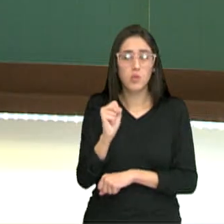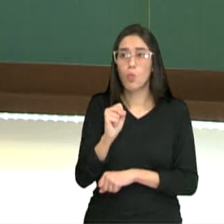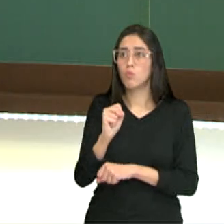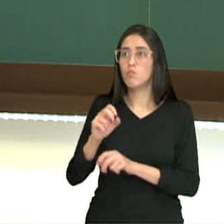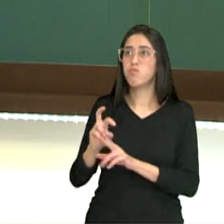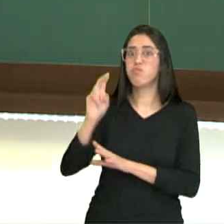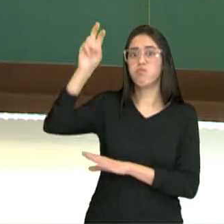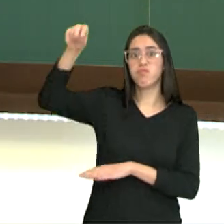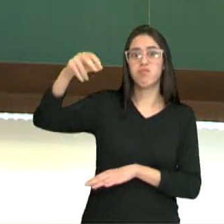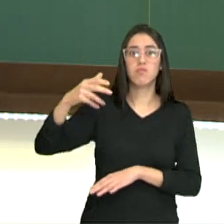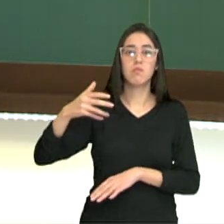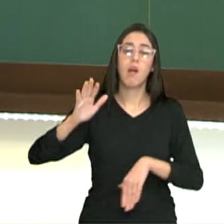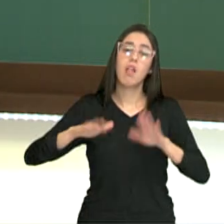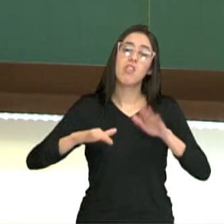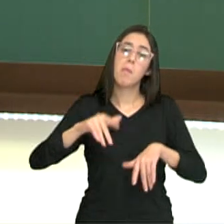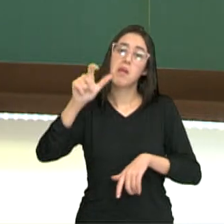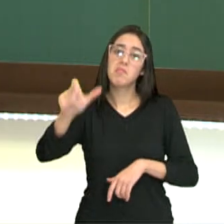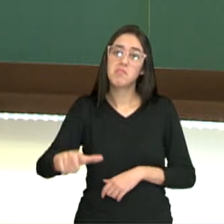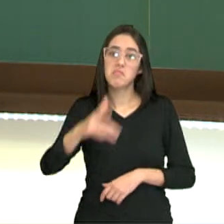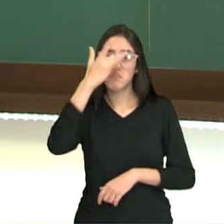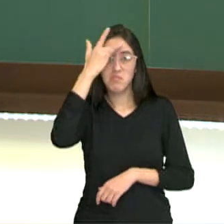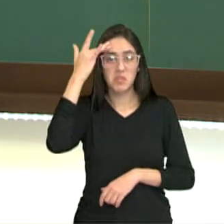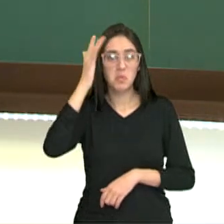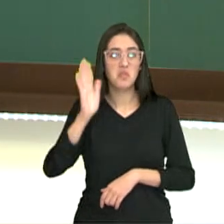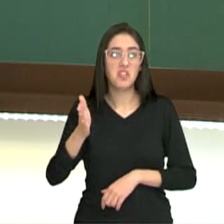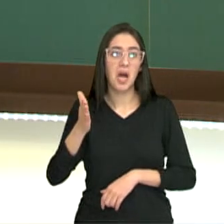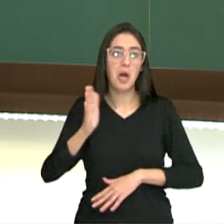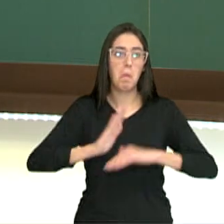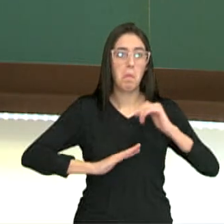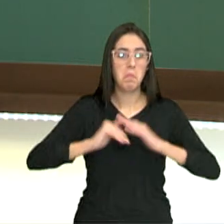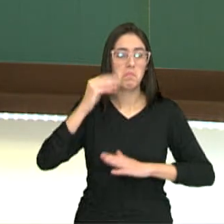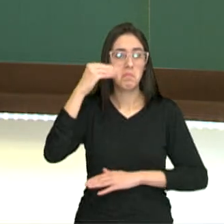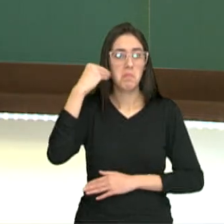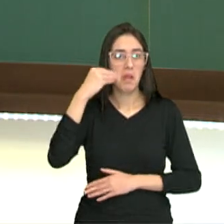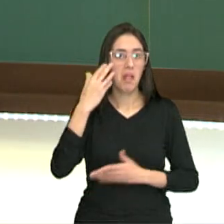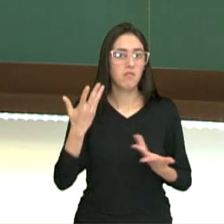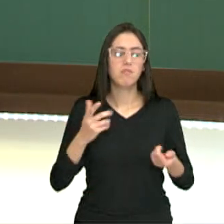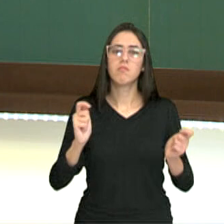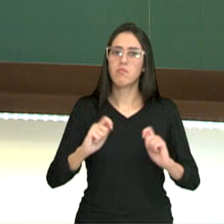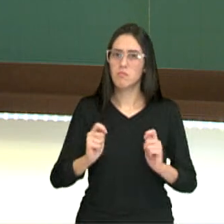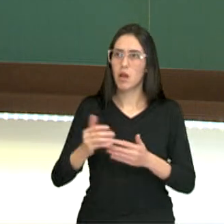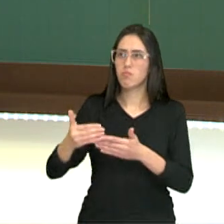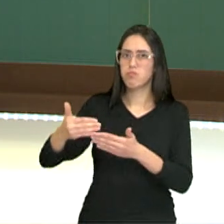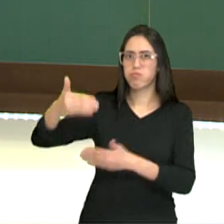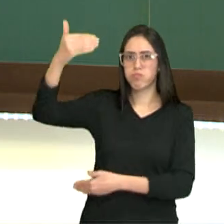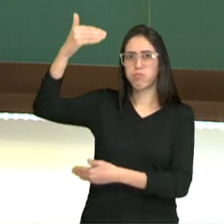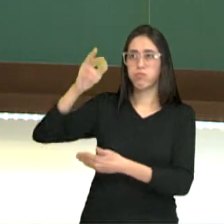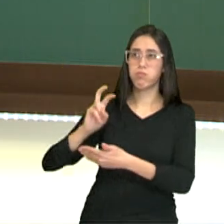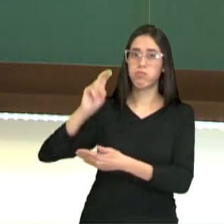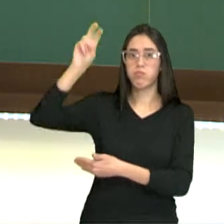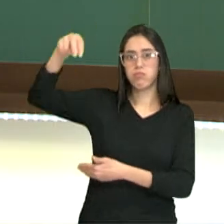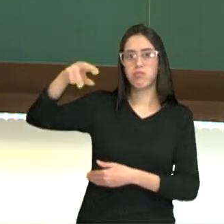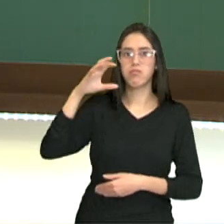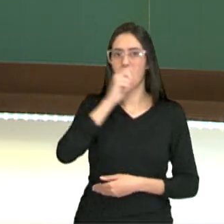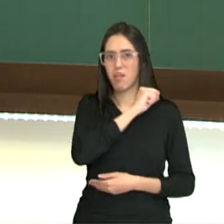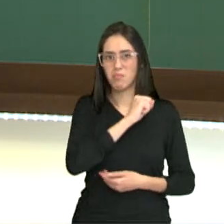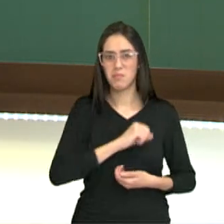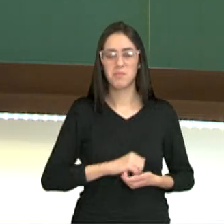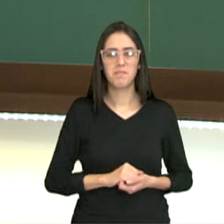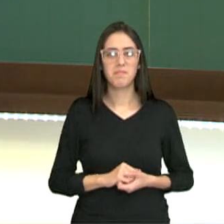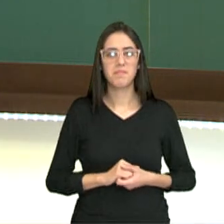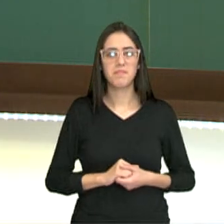da agilidade ali do praticante. Então, ele consegue alcançar um muro de 3 metros em questão de 1, 2 segundos.